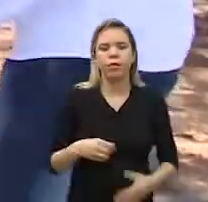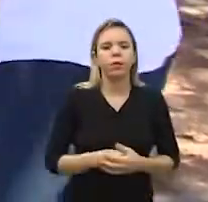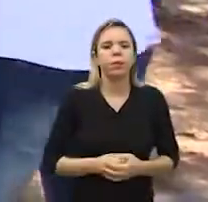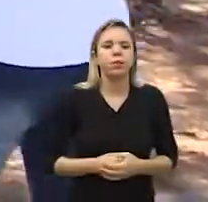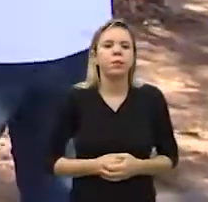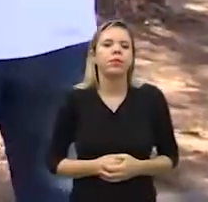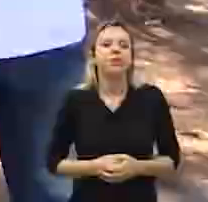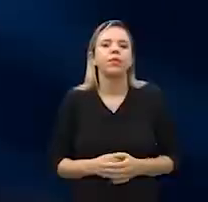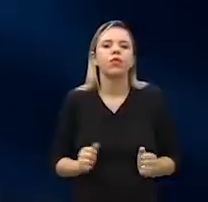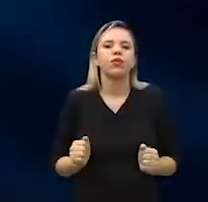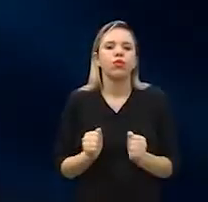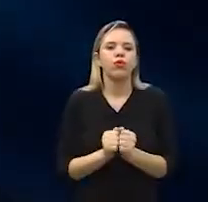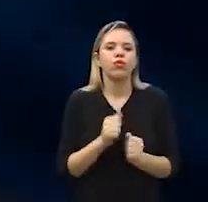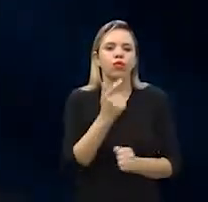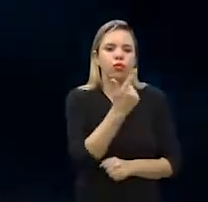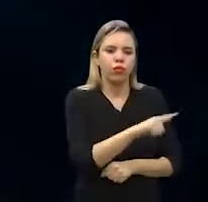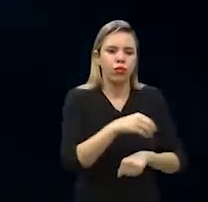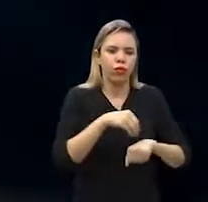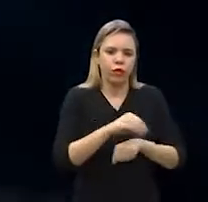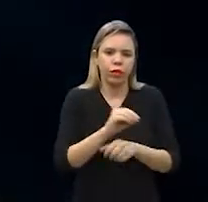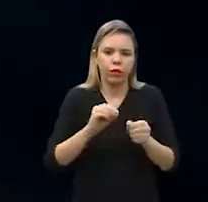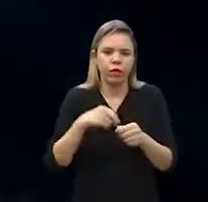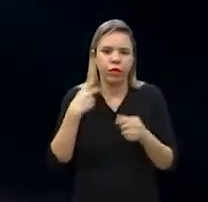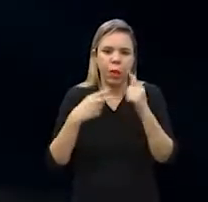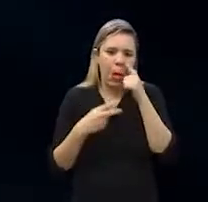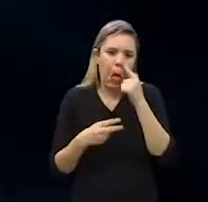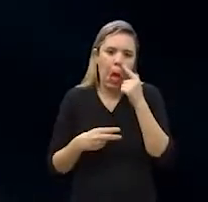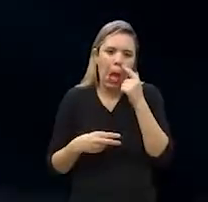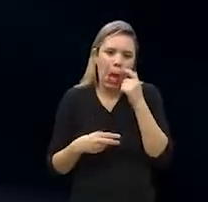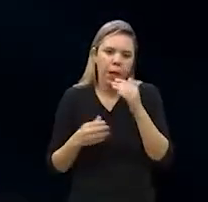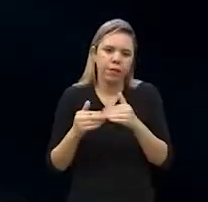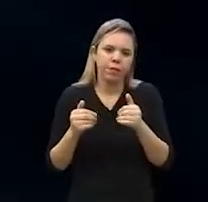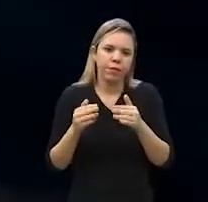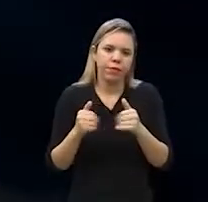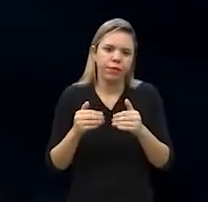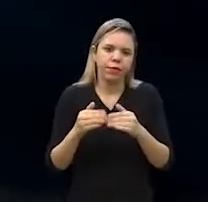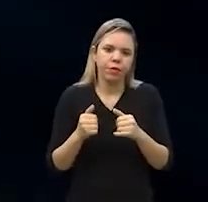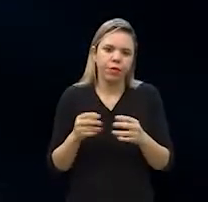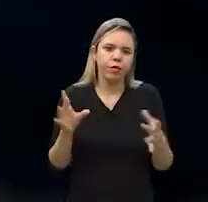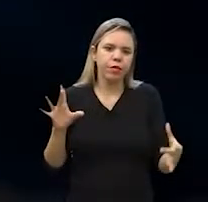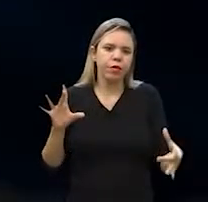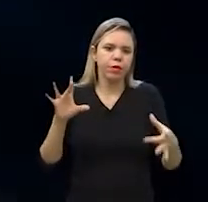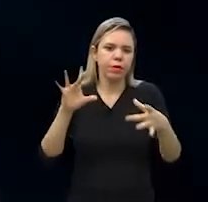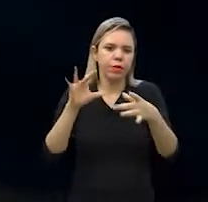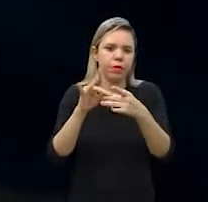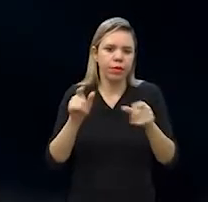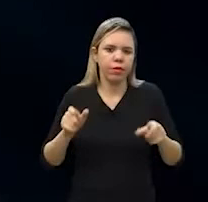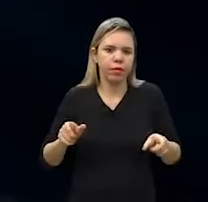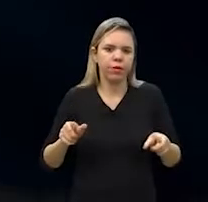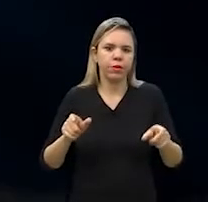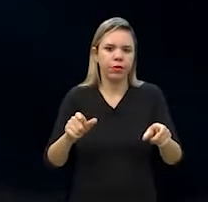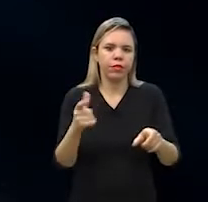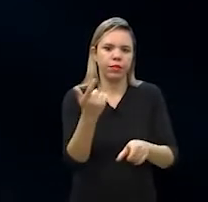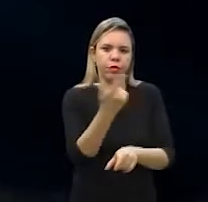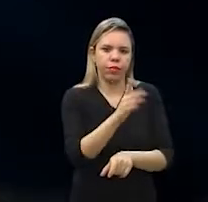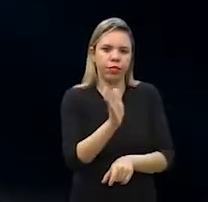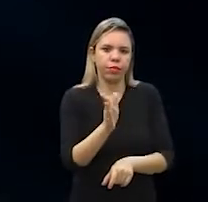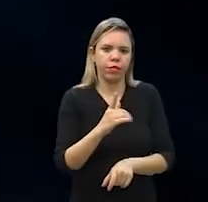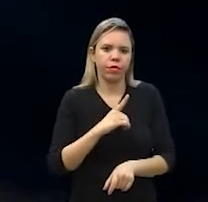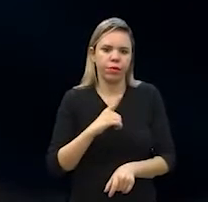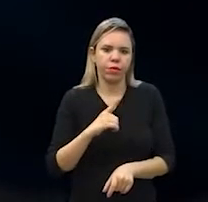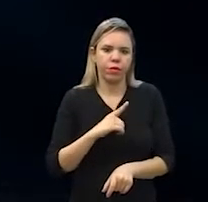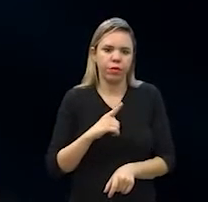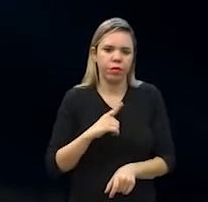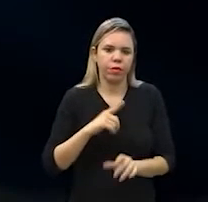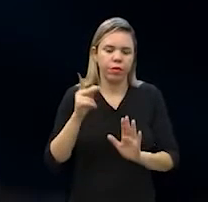Paulo Viana de Souza junto com outras indicações do vereador e solicitam a interligação dessa ciclovia com